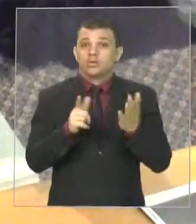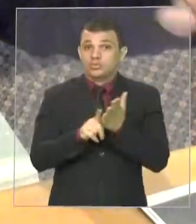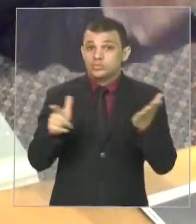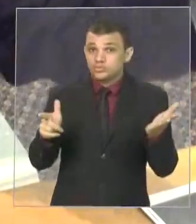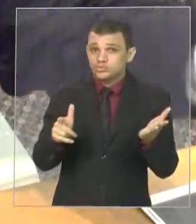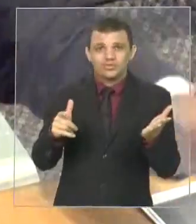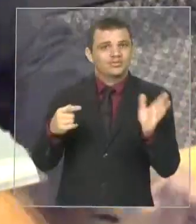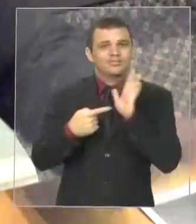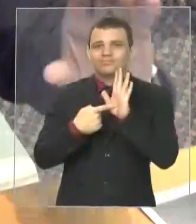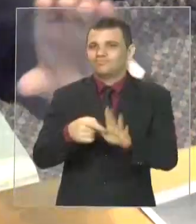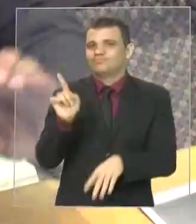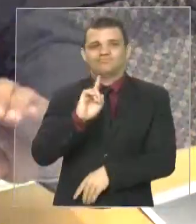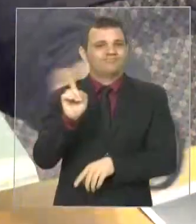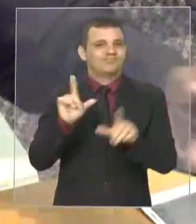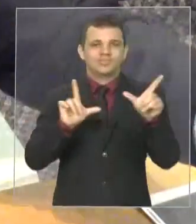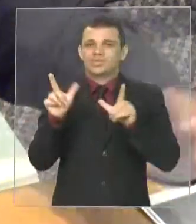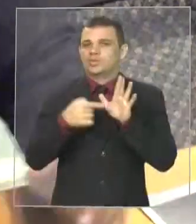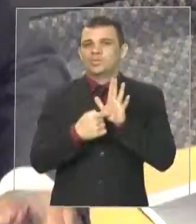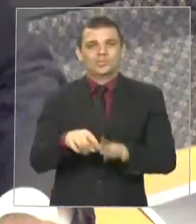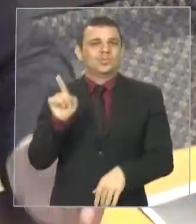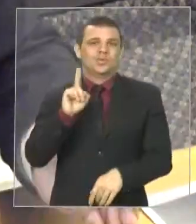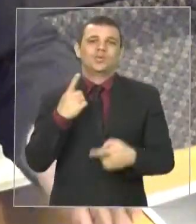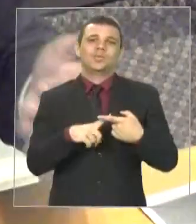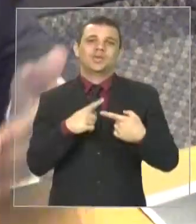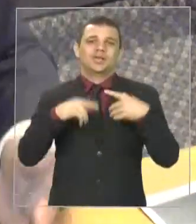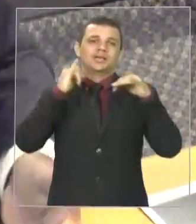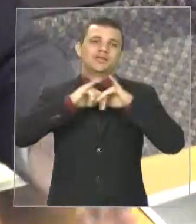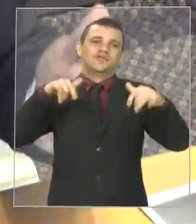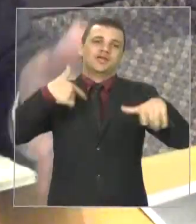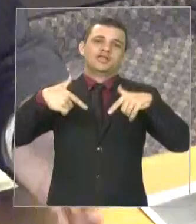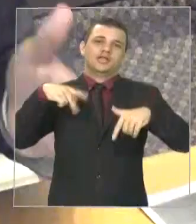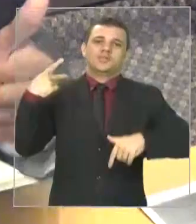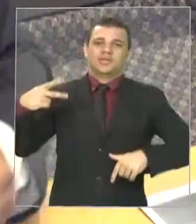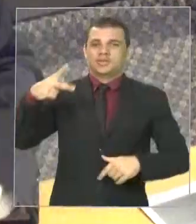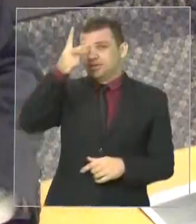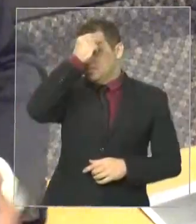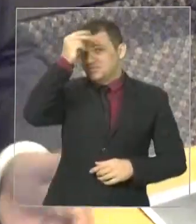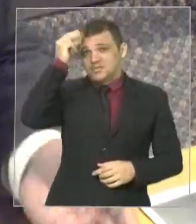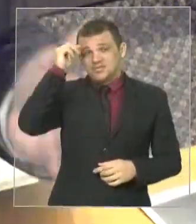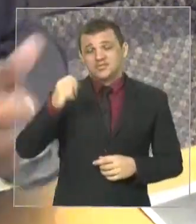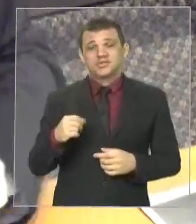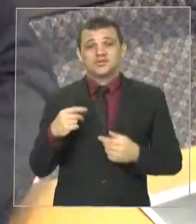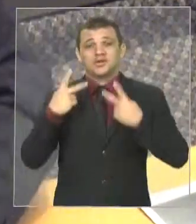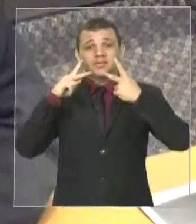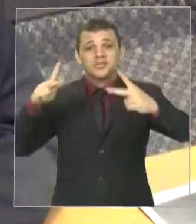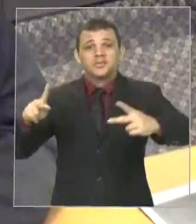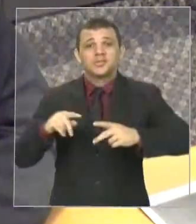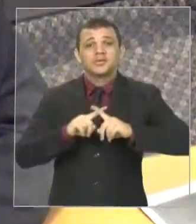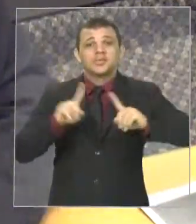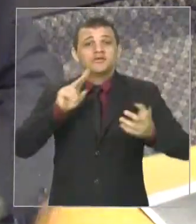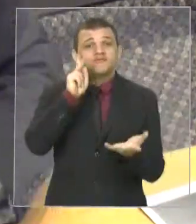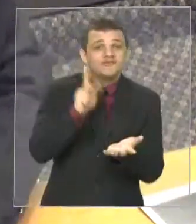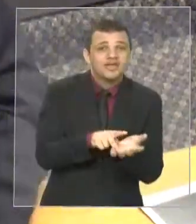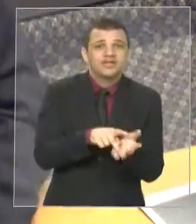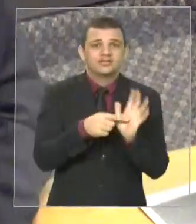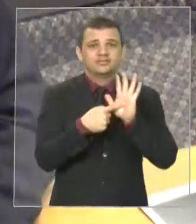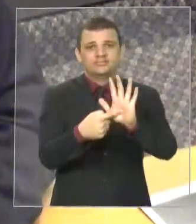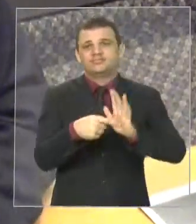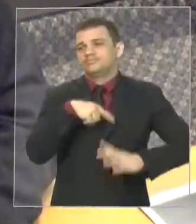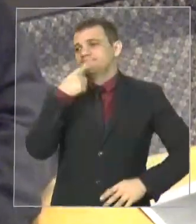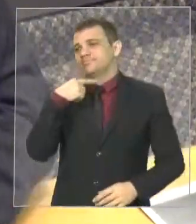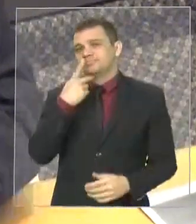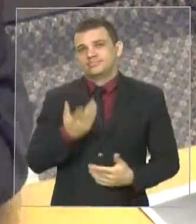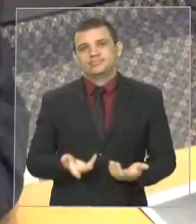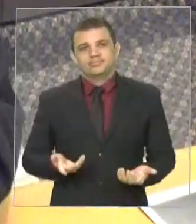as ações da Prefeitura, tem um banner da Prefeitura e se omitem de mostrar a realidade, de mostrar a verdade. Em